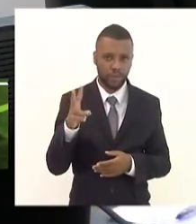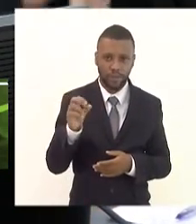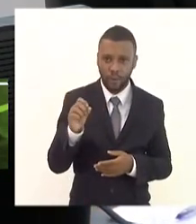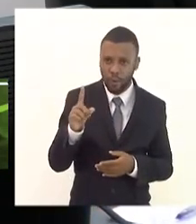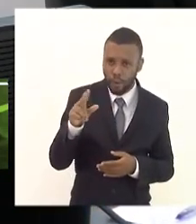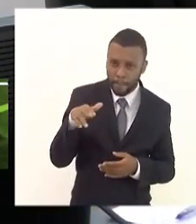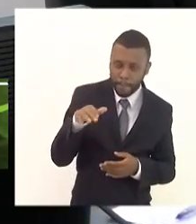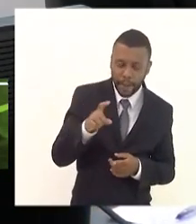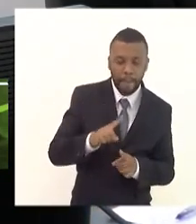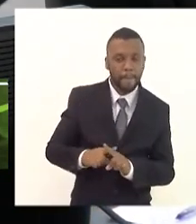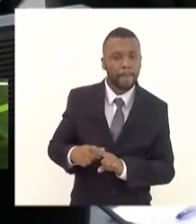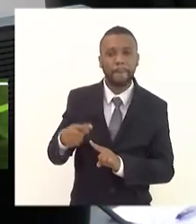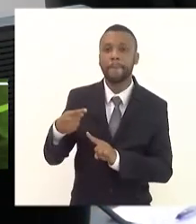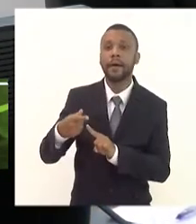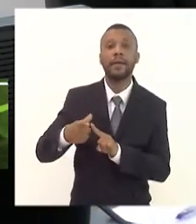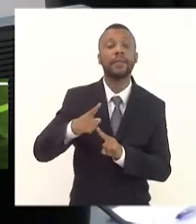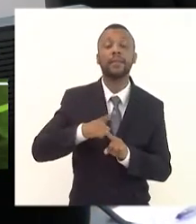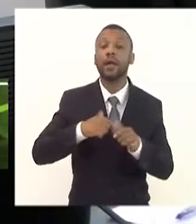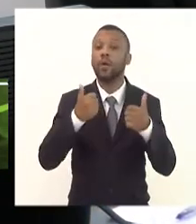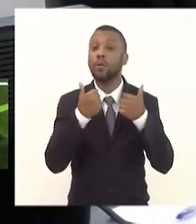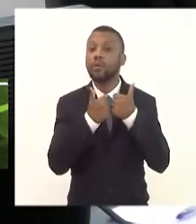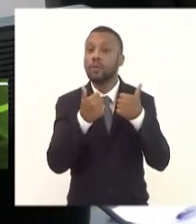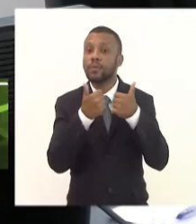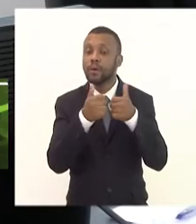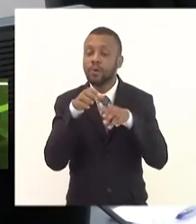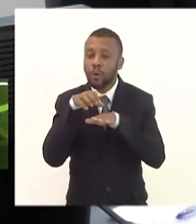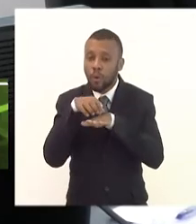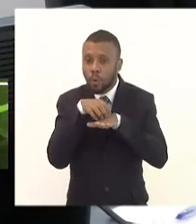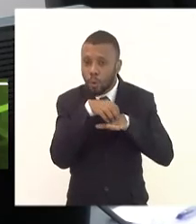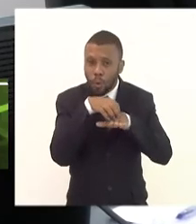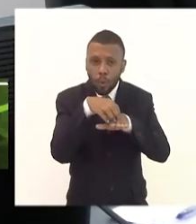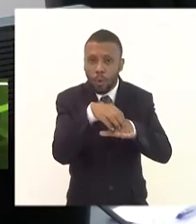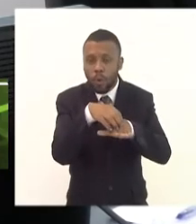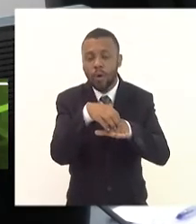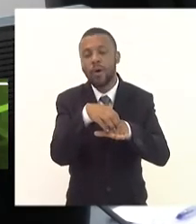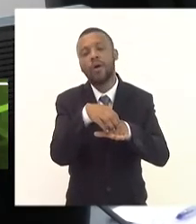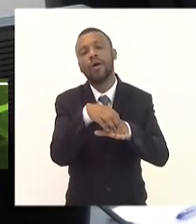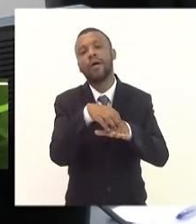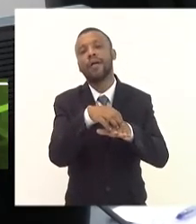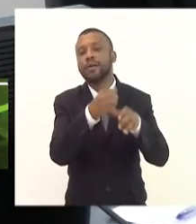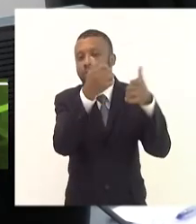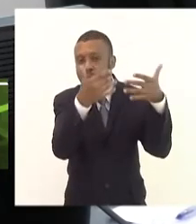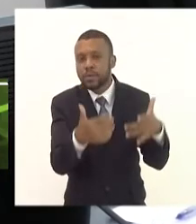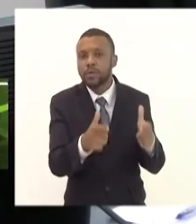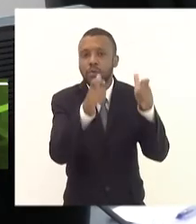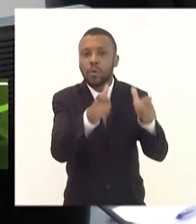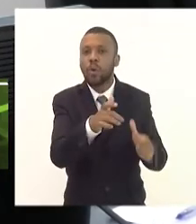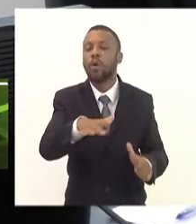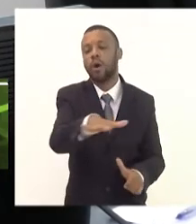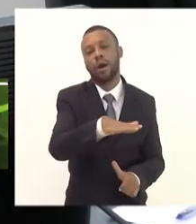transporte definindo o local de botar fora.